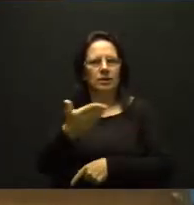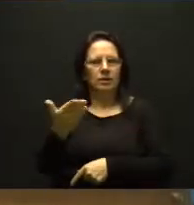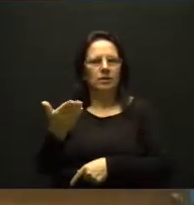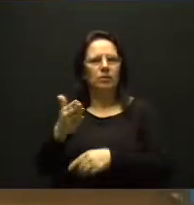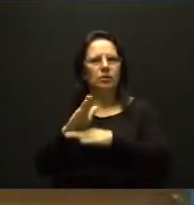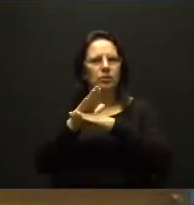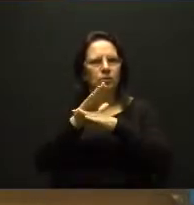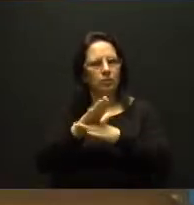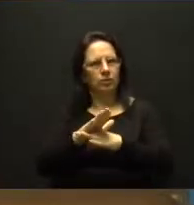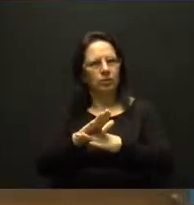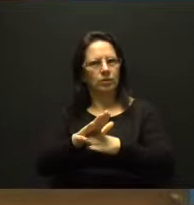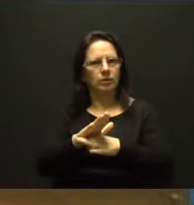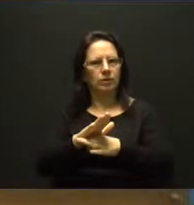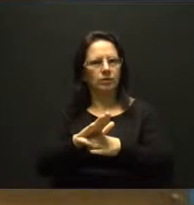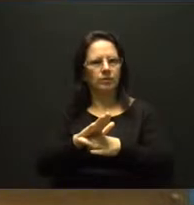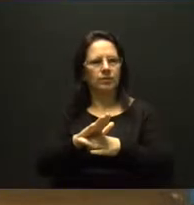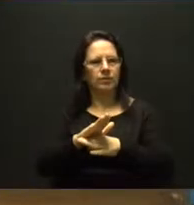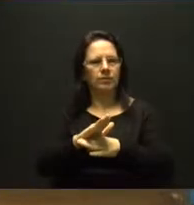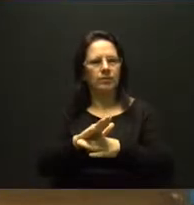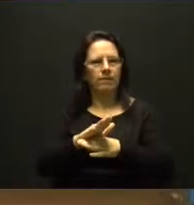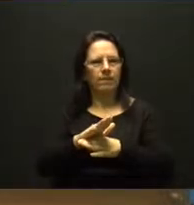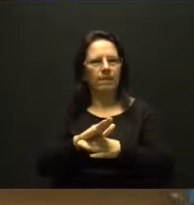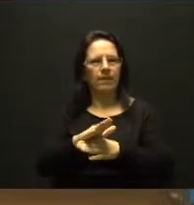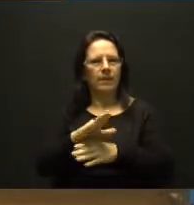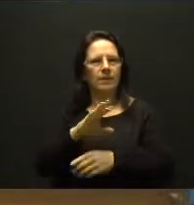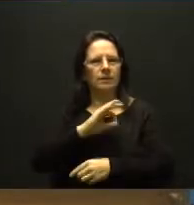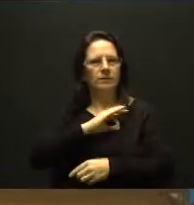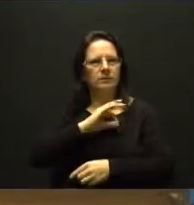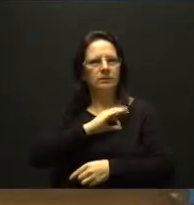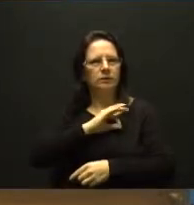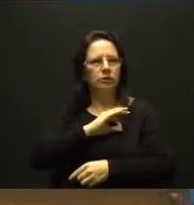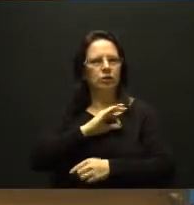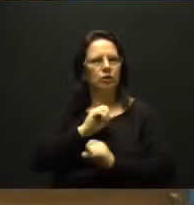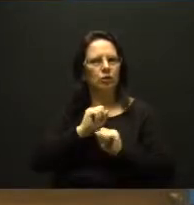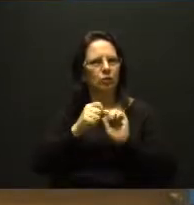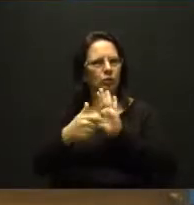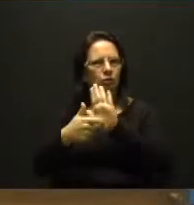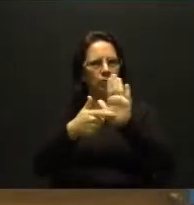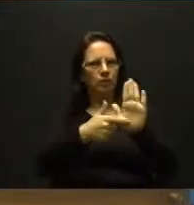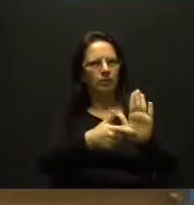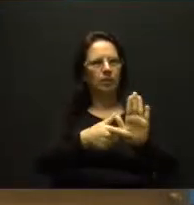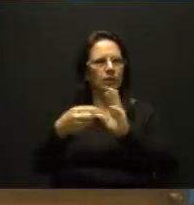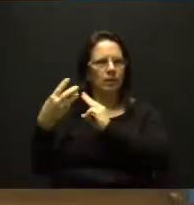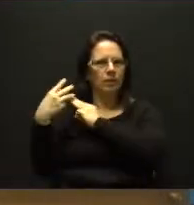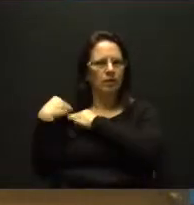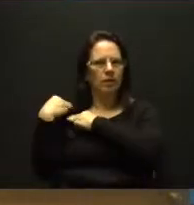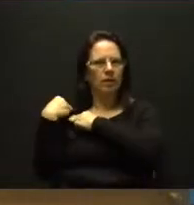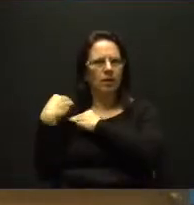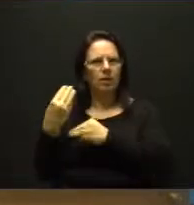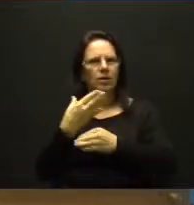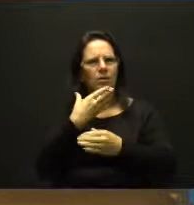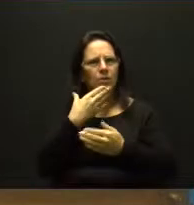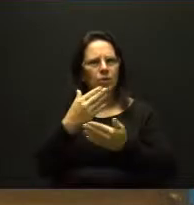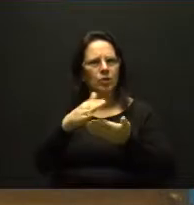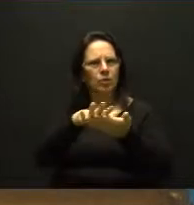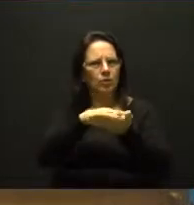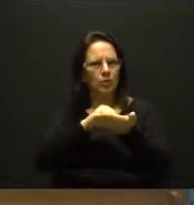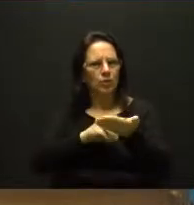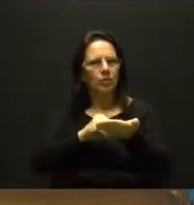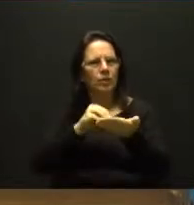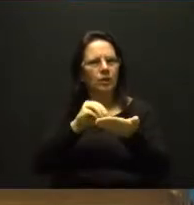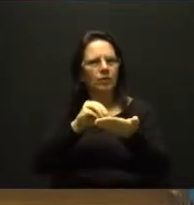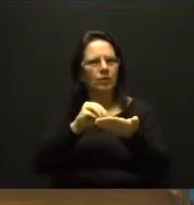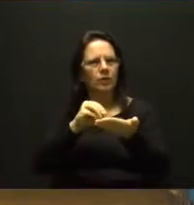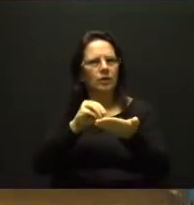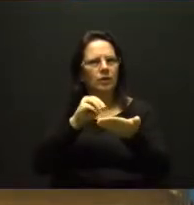atribuições institucionais da nossa casa representando todo o poder legislativo de um ofício pedindo que esse edital seja